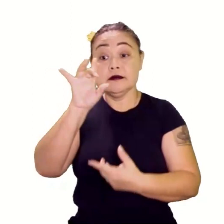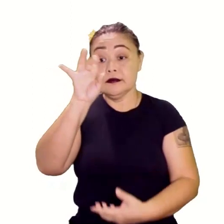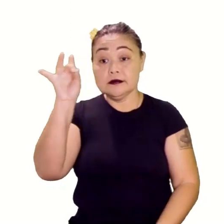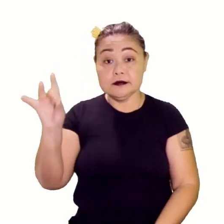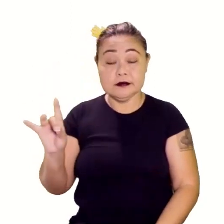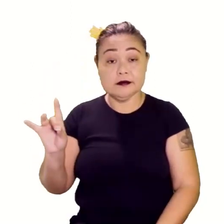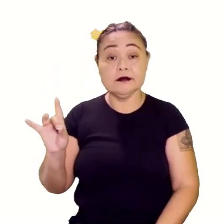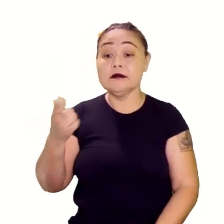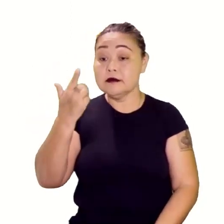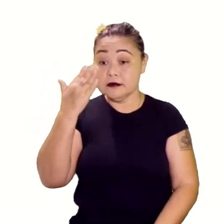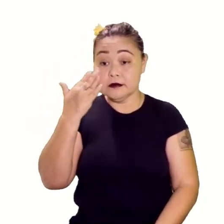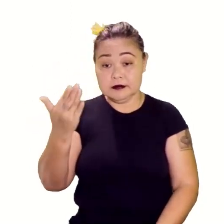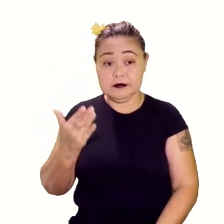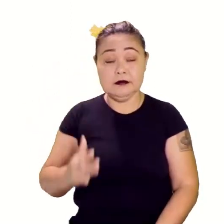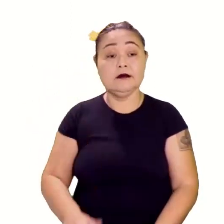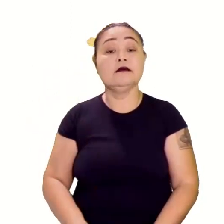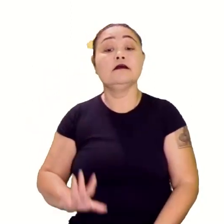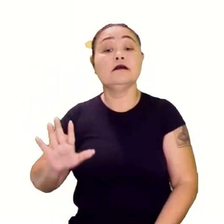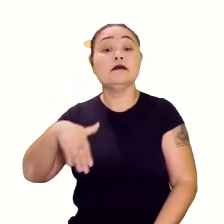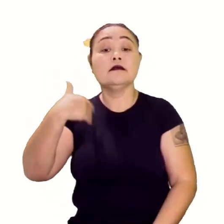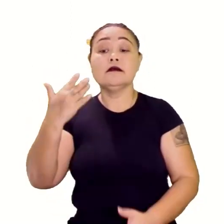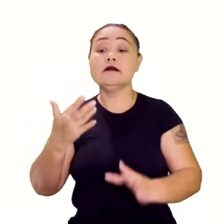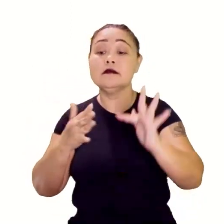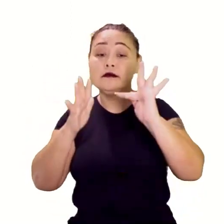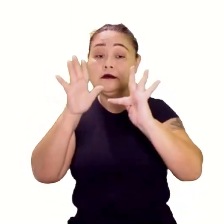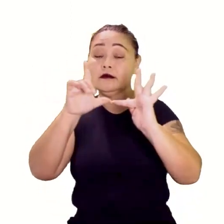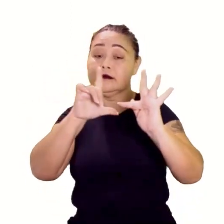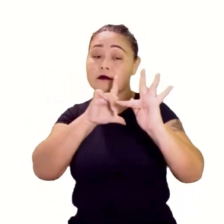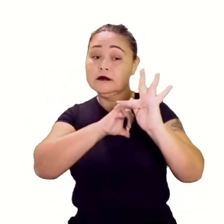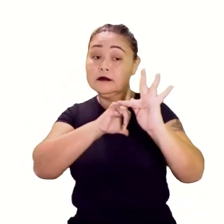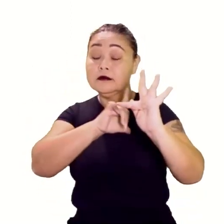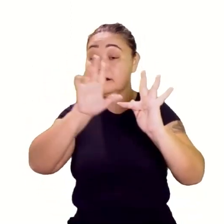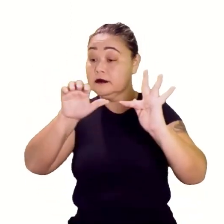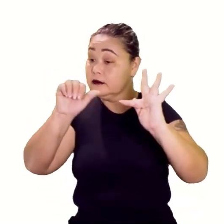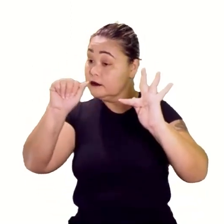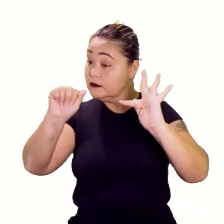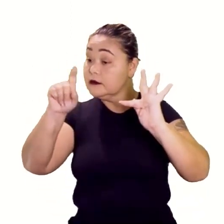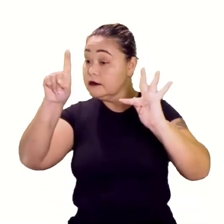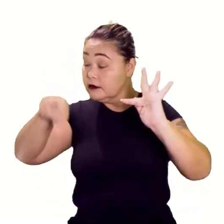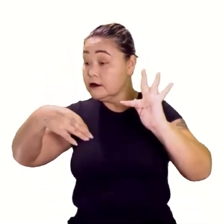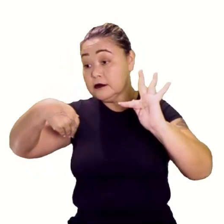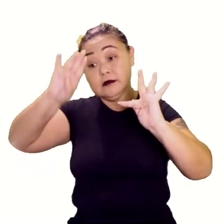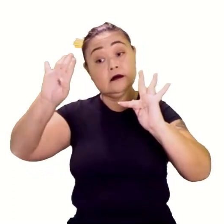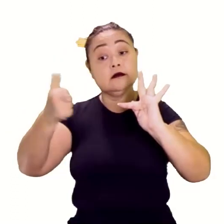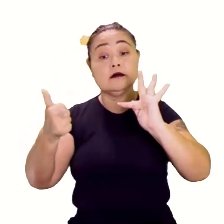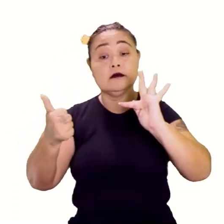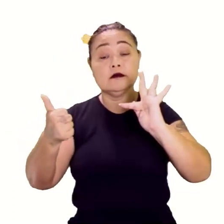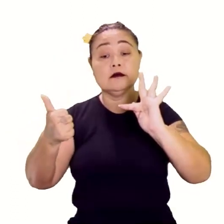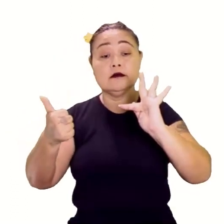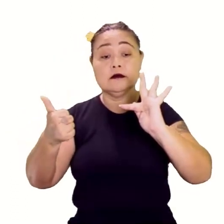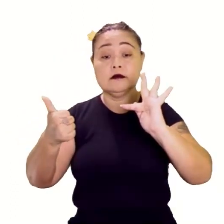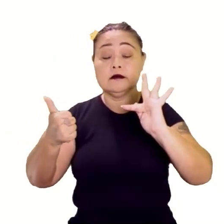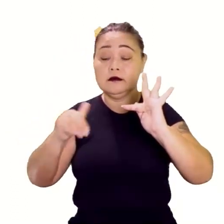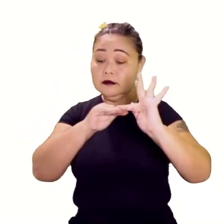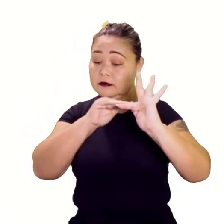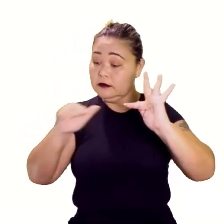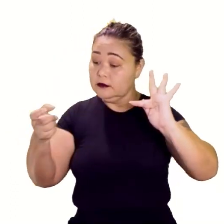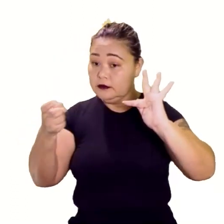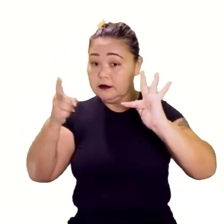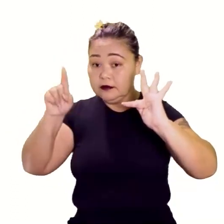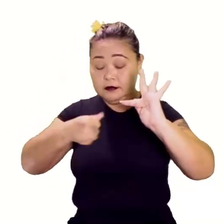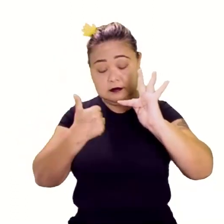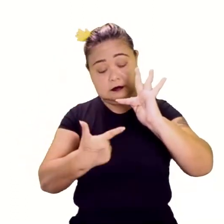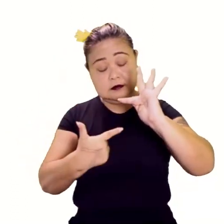cada caso agora, né? Vamos ver? Vamos. Quando ela é crescente, a gente tem um A maior que 1, já vimos, né? Então é o caso de uma base 2,